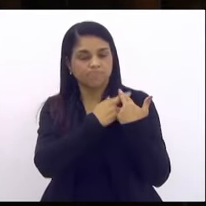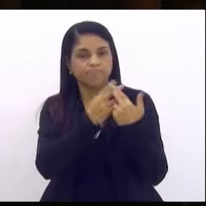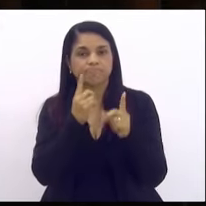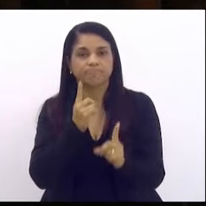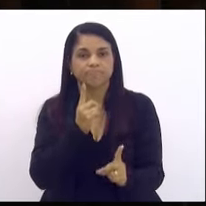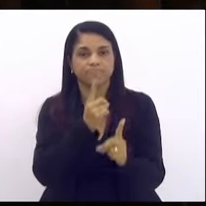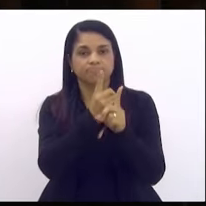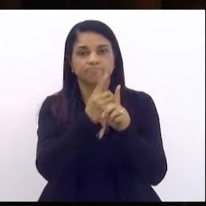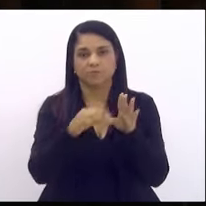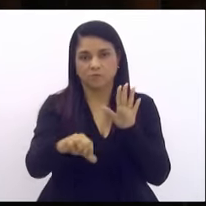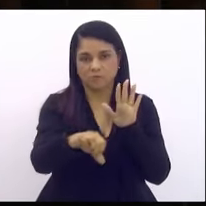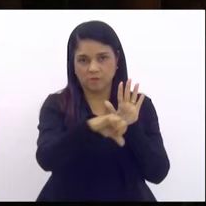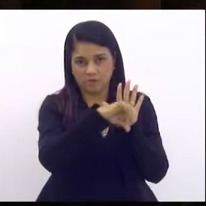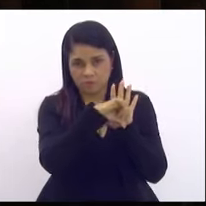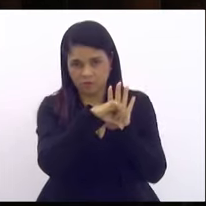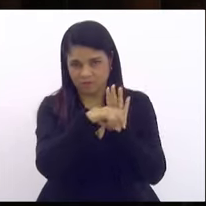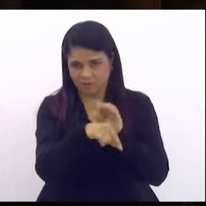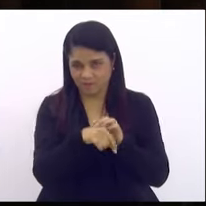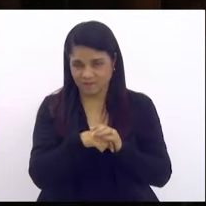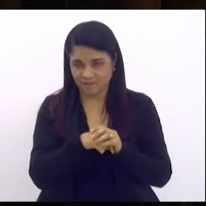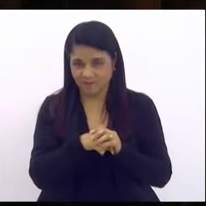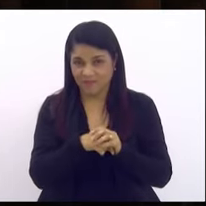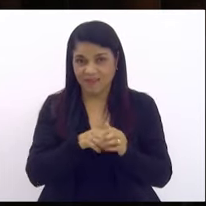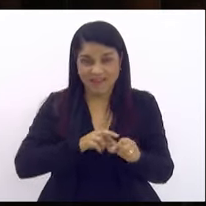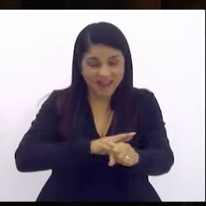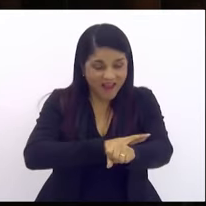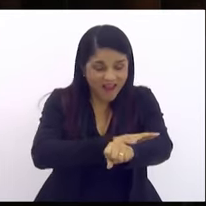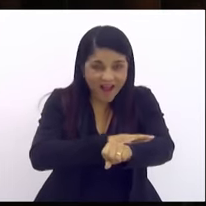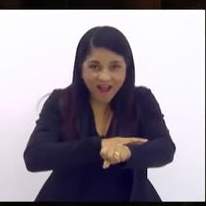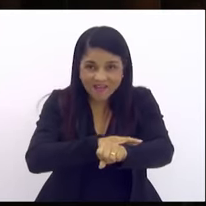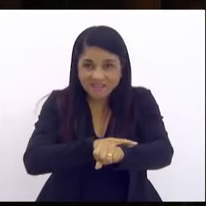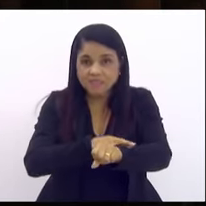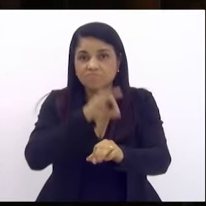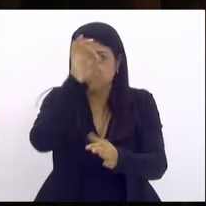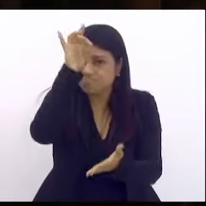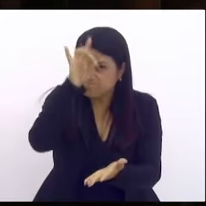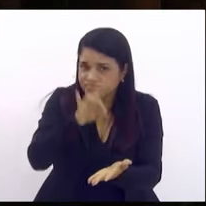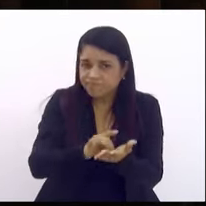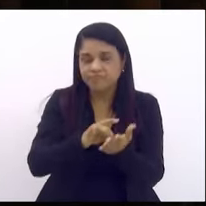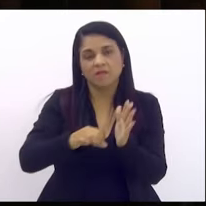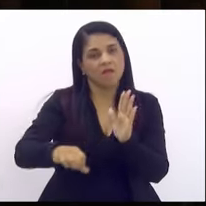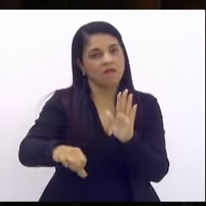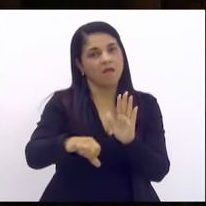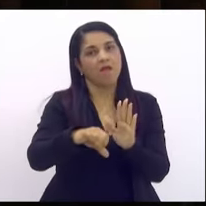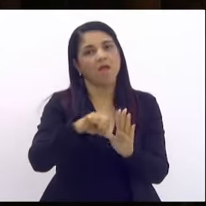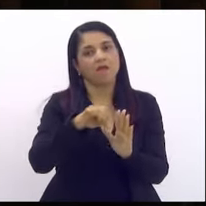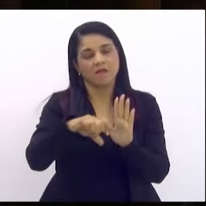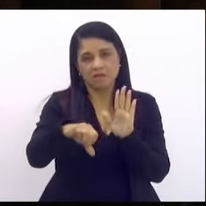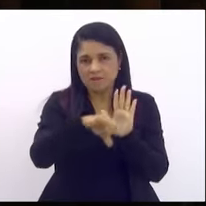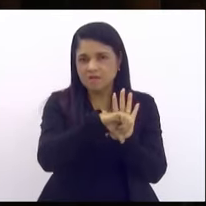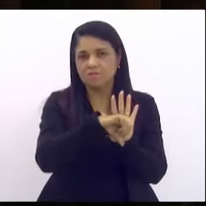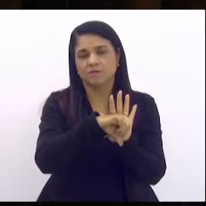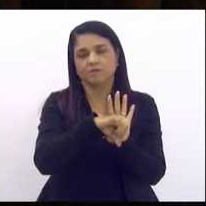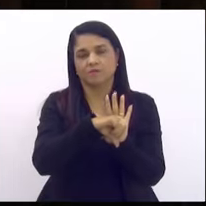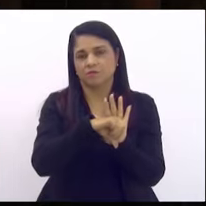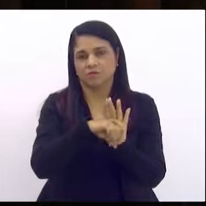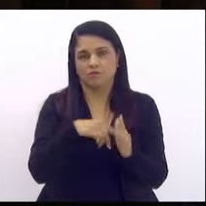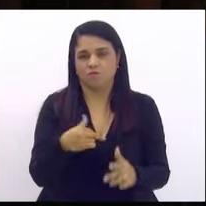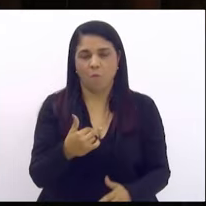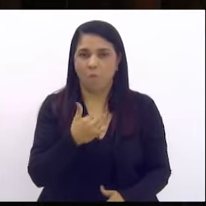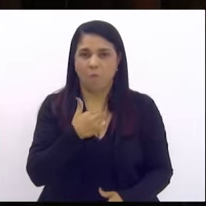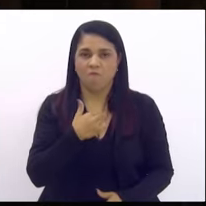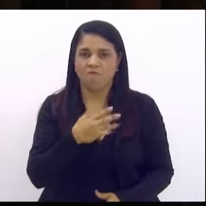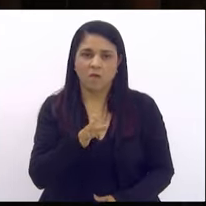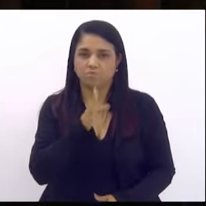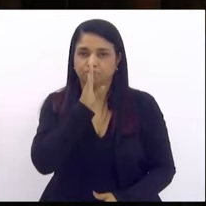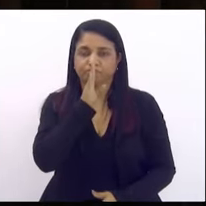criminosos porque racismo é crime e nós não vamos deixar de dizer isso todos